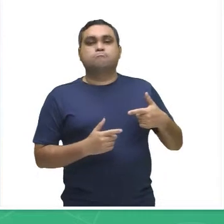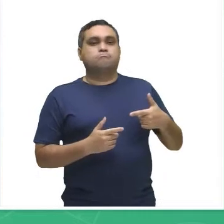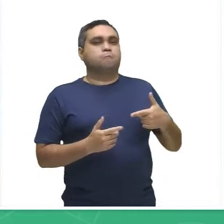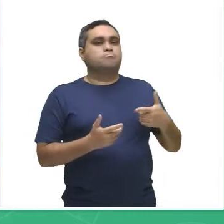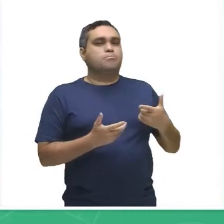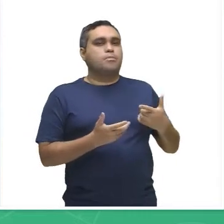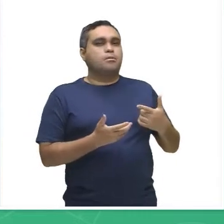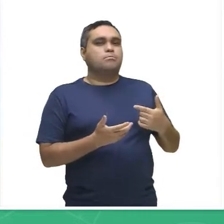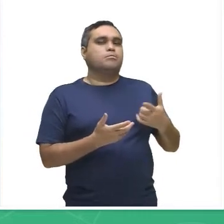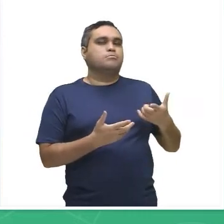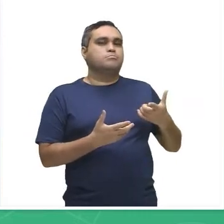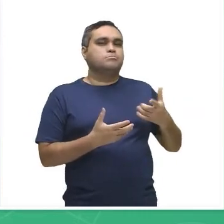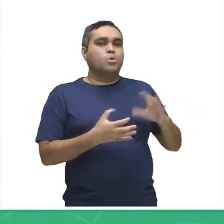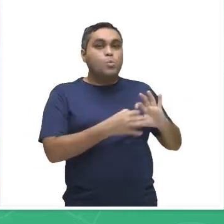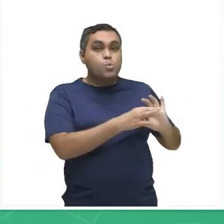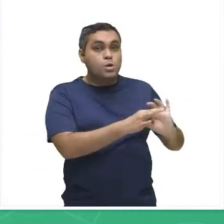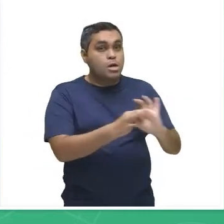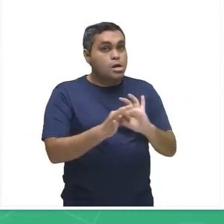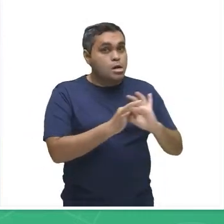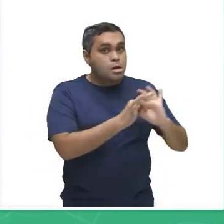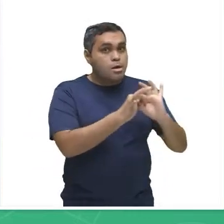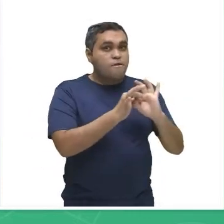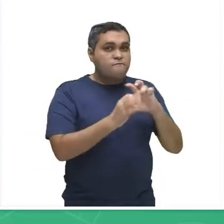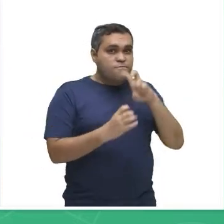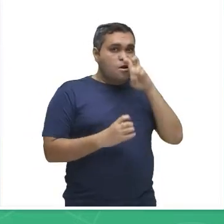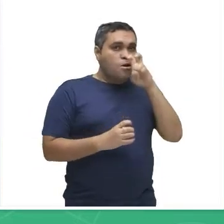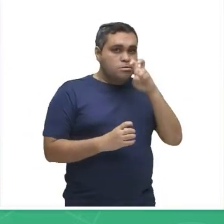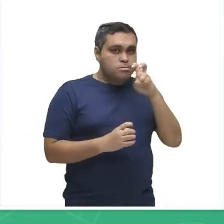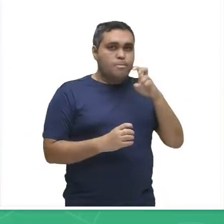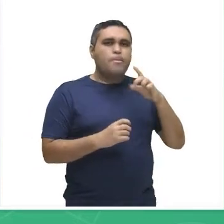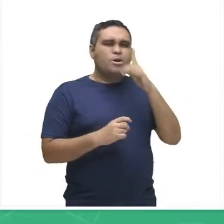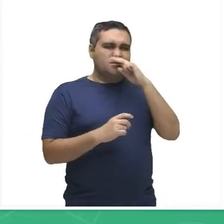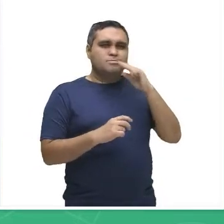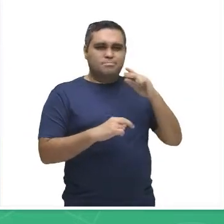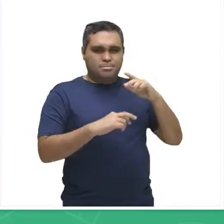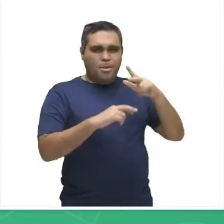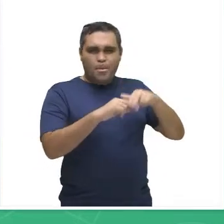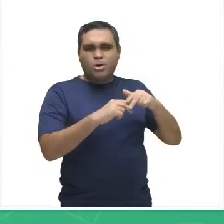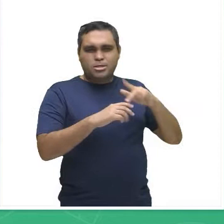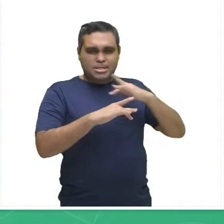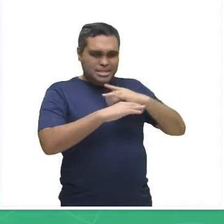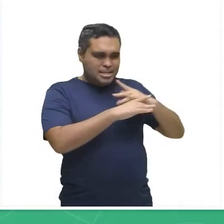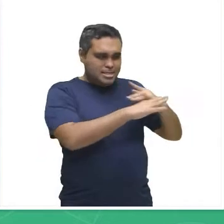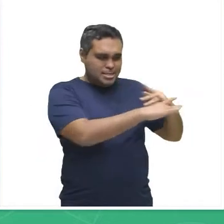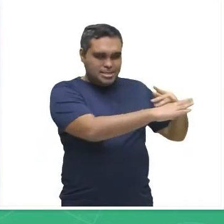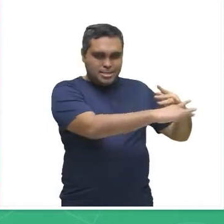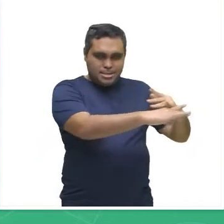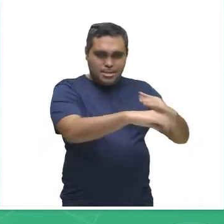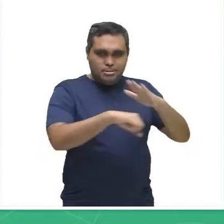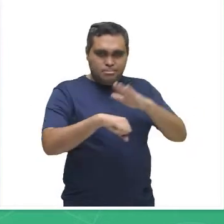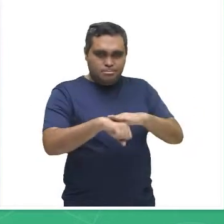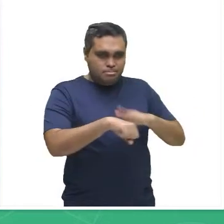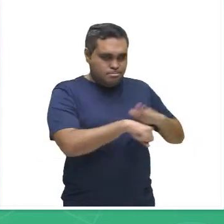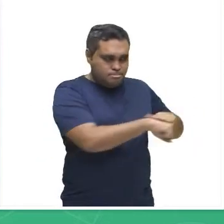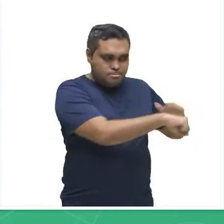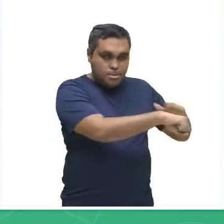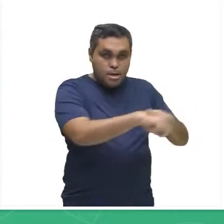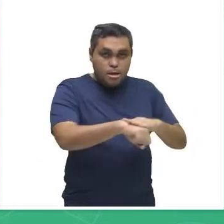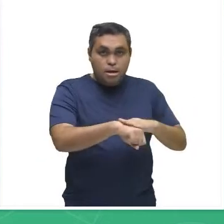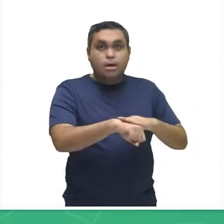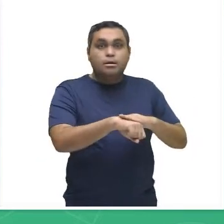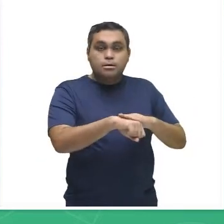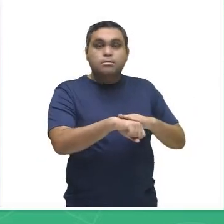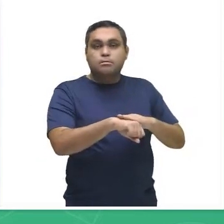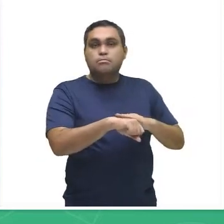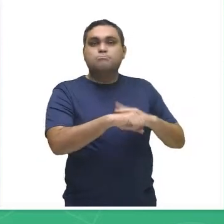dentro do mundo grego, já que eram cidades-estado independentes entre si, para ficar mais forte